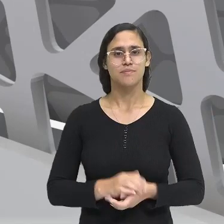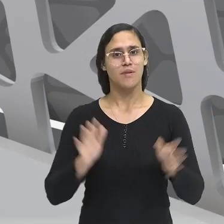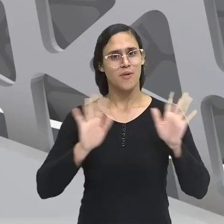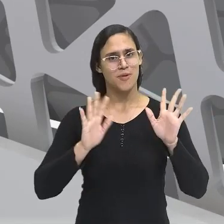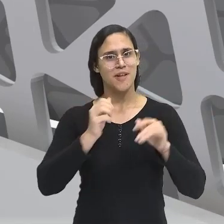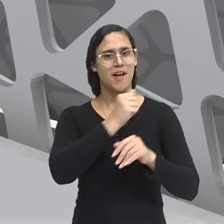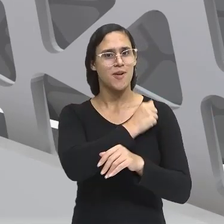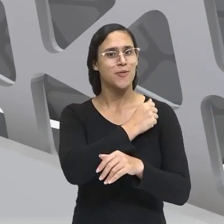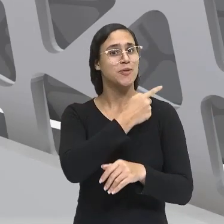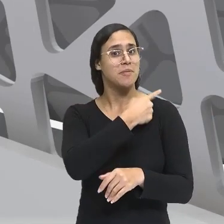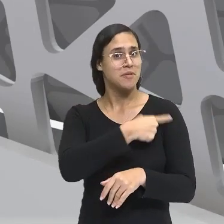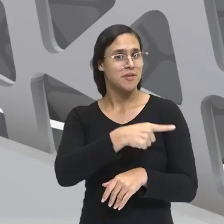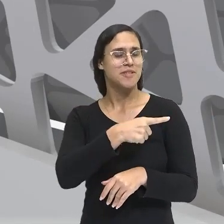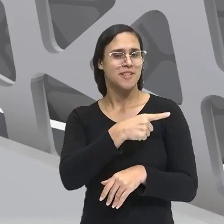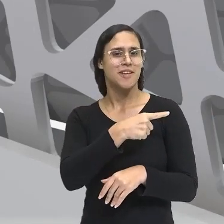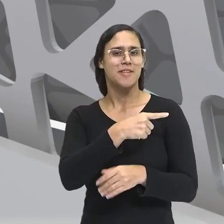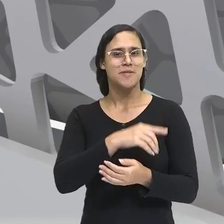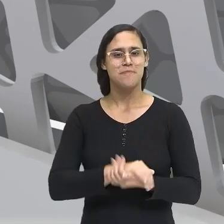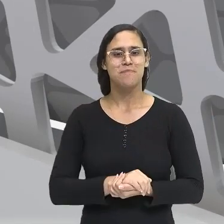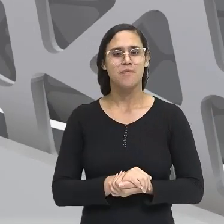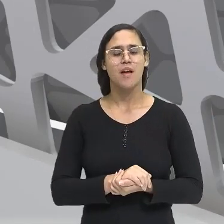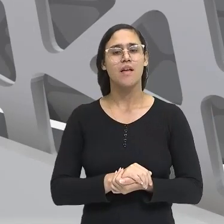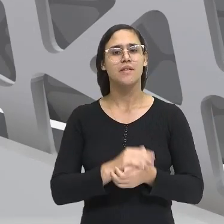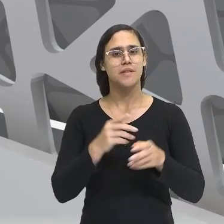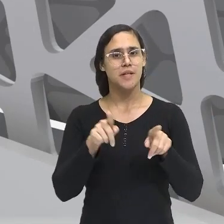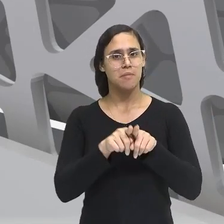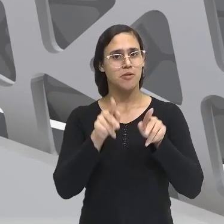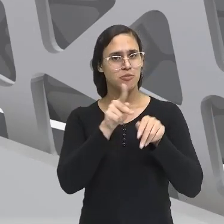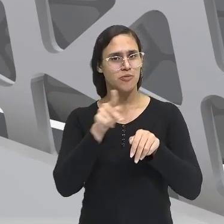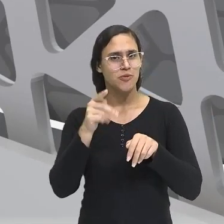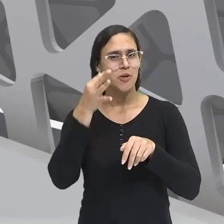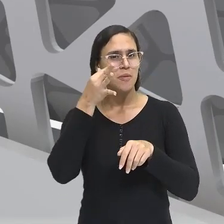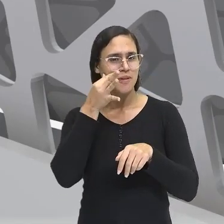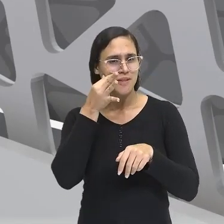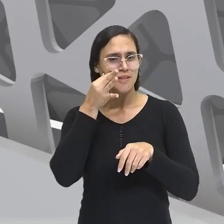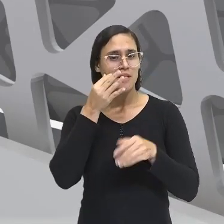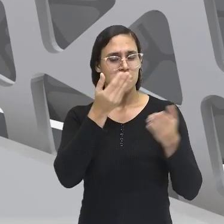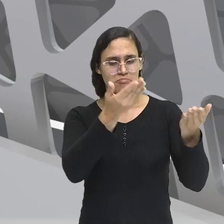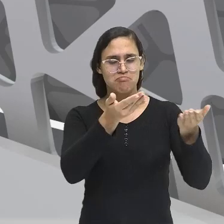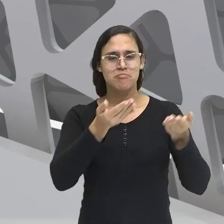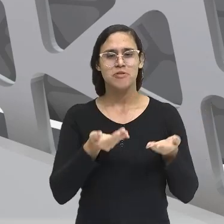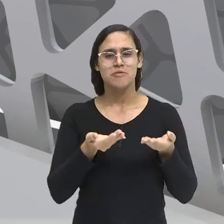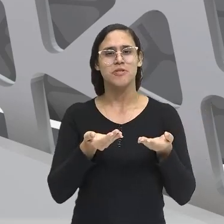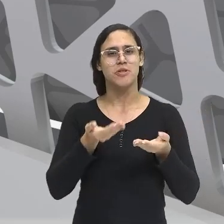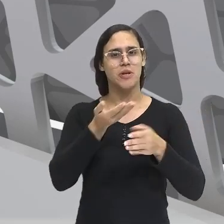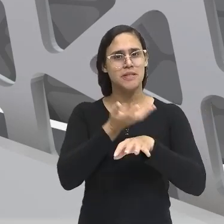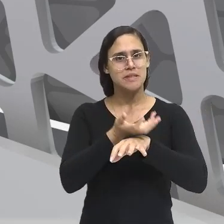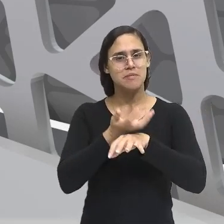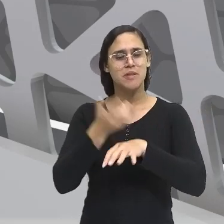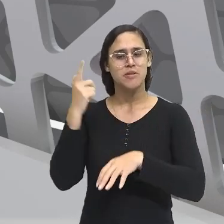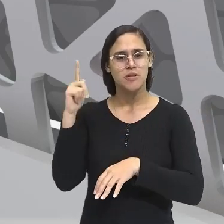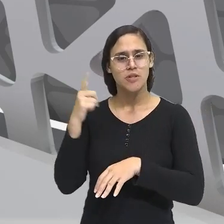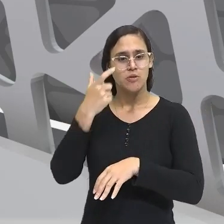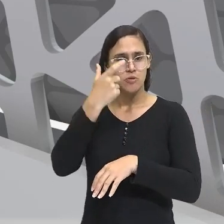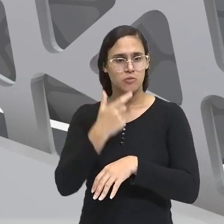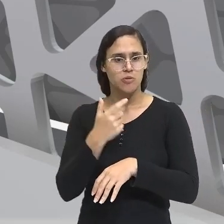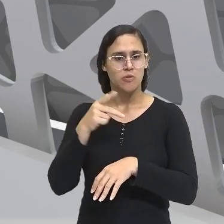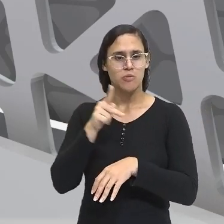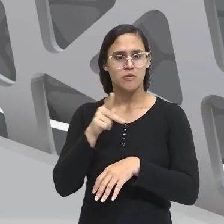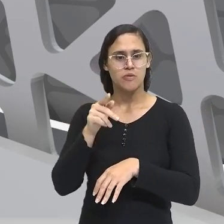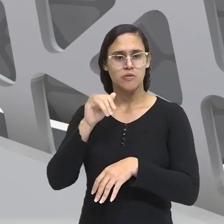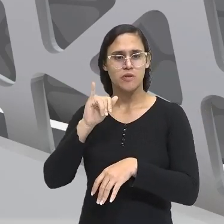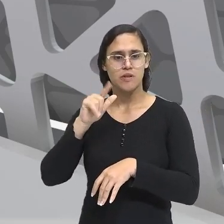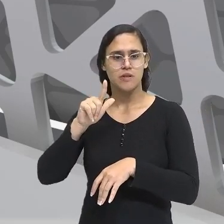Olá, alunos da primeira série do ensino médio e professores presenciais, sejam muito bem-vindos a mais uma aula de Geografia. Sou o professor Ilbson do Nascimento, vou